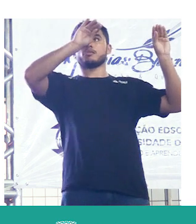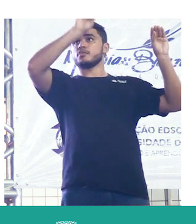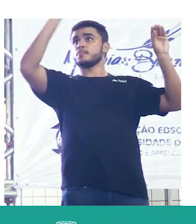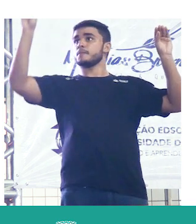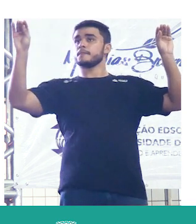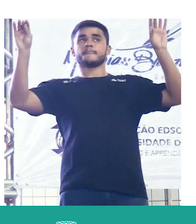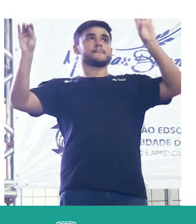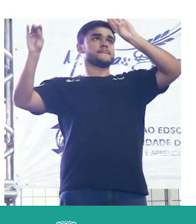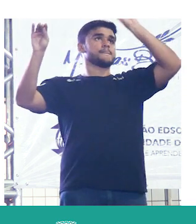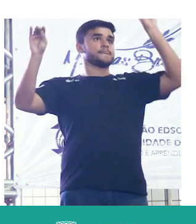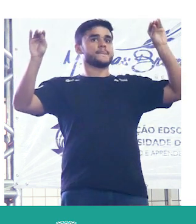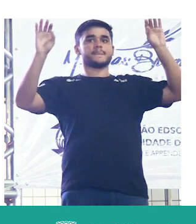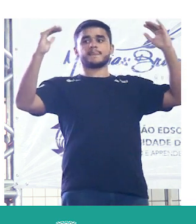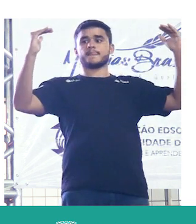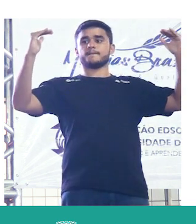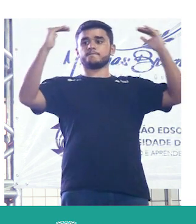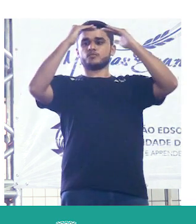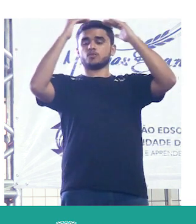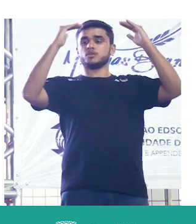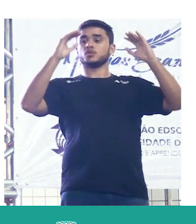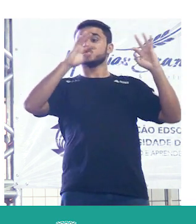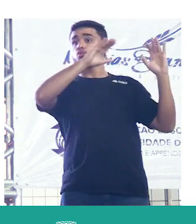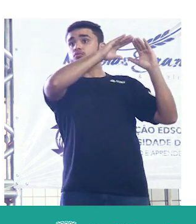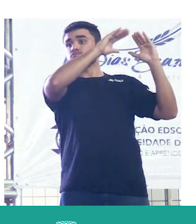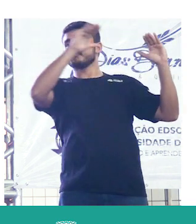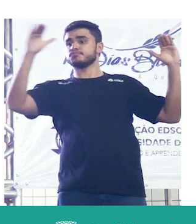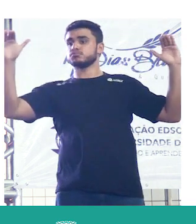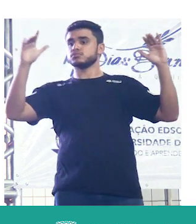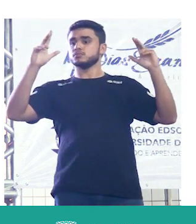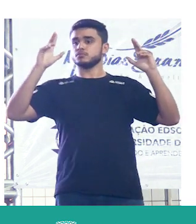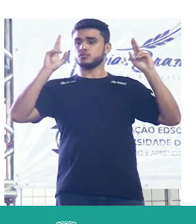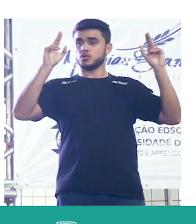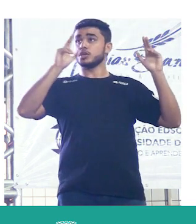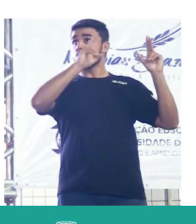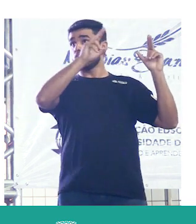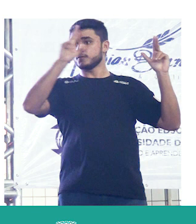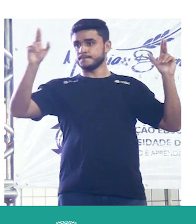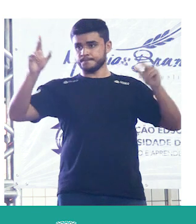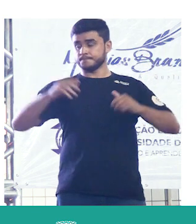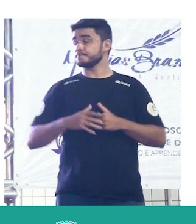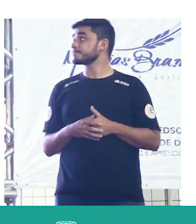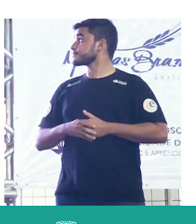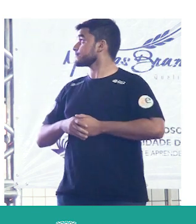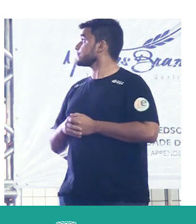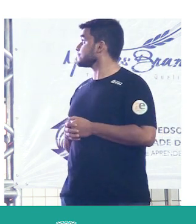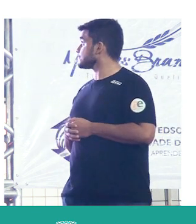os coeficientes, para fazer com que todos os átomos fiquem em mesma quantidade.